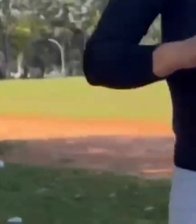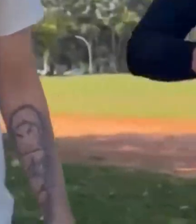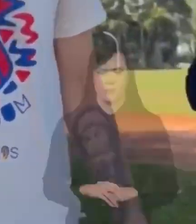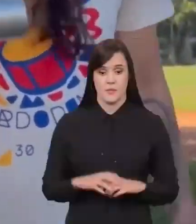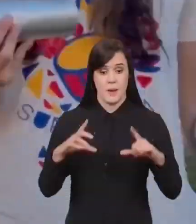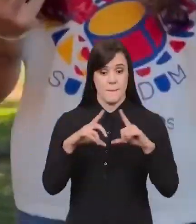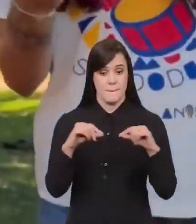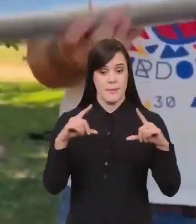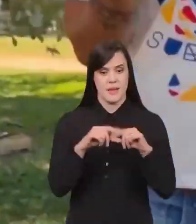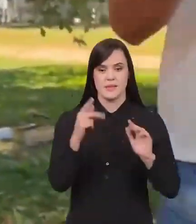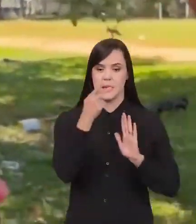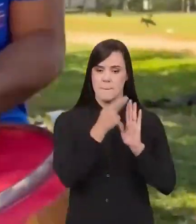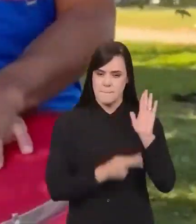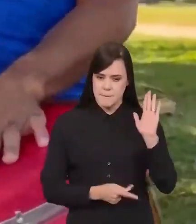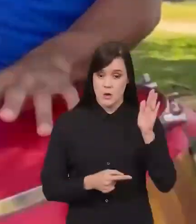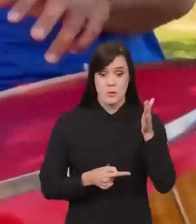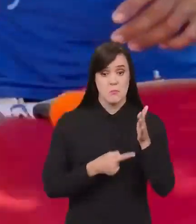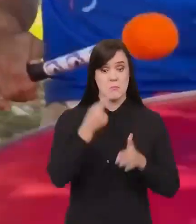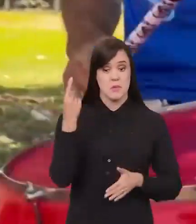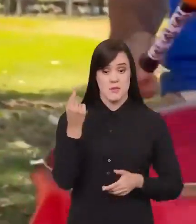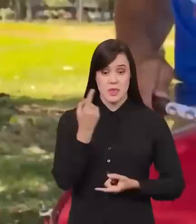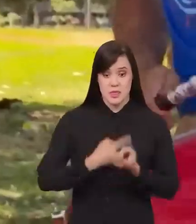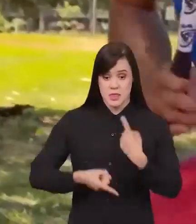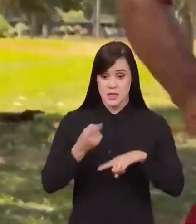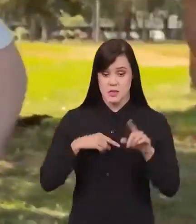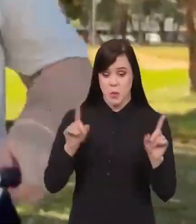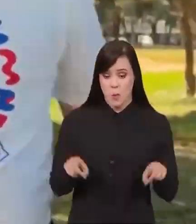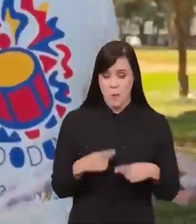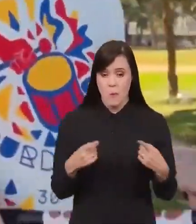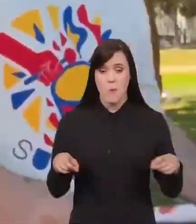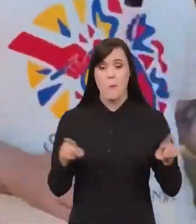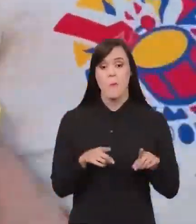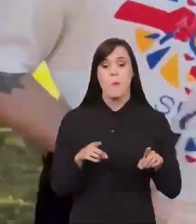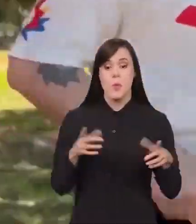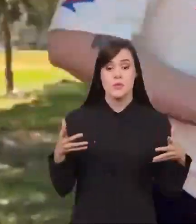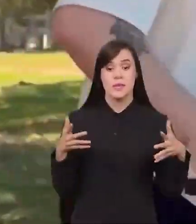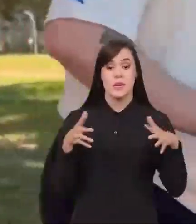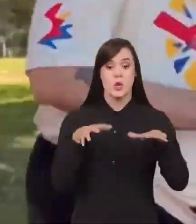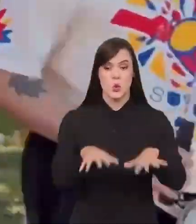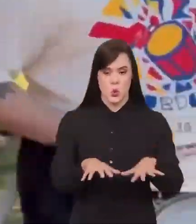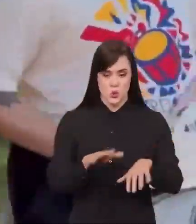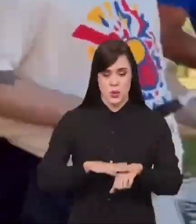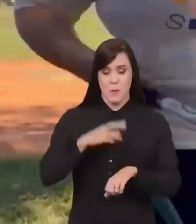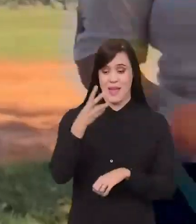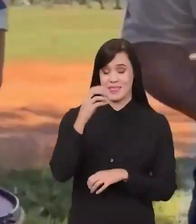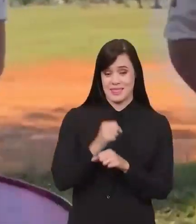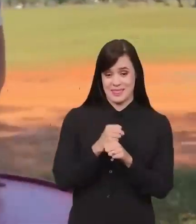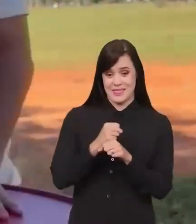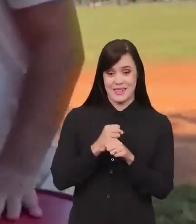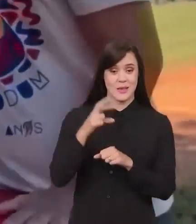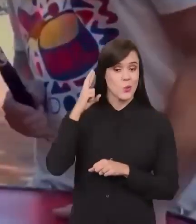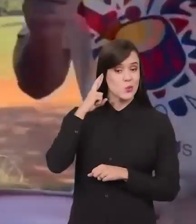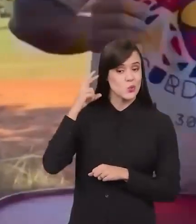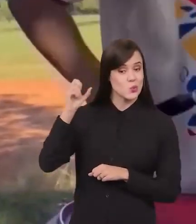Em Brasília, um projeto pioneiro transformou a música em instrumento de inclusão. Há mais de 30 anos, o